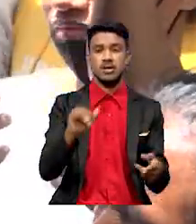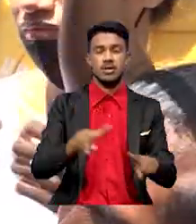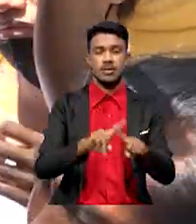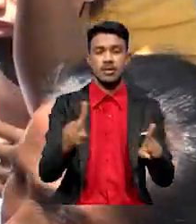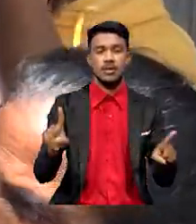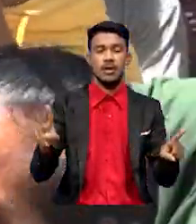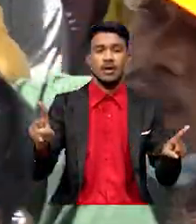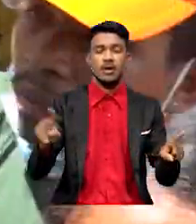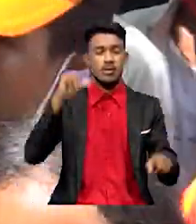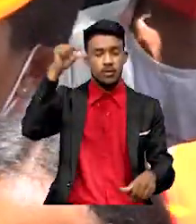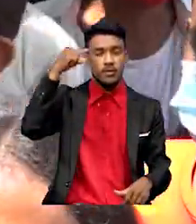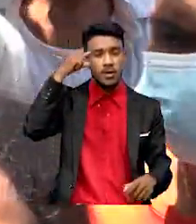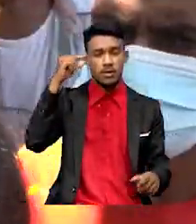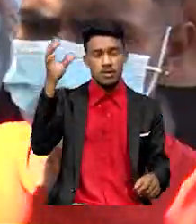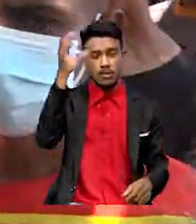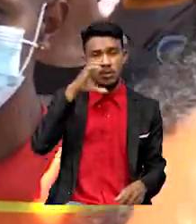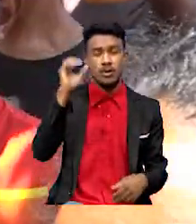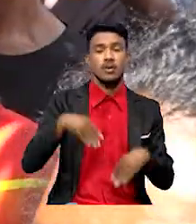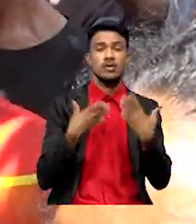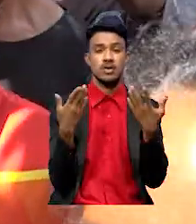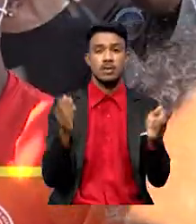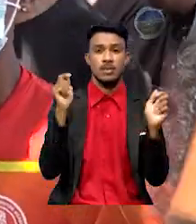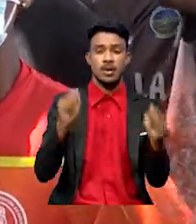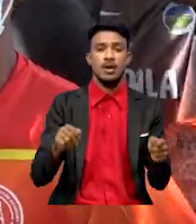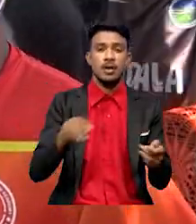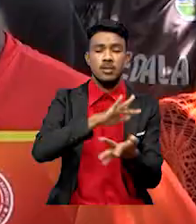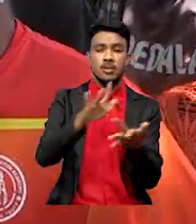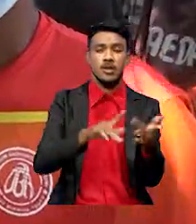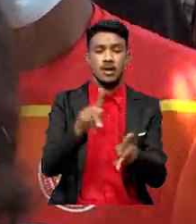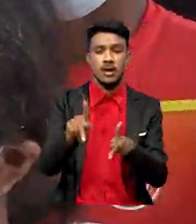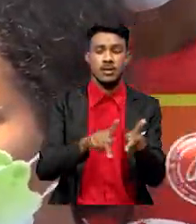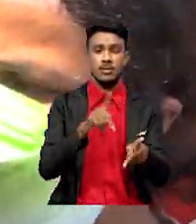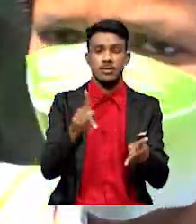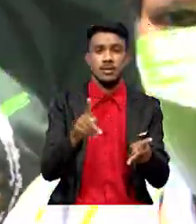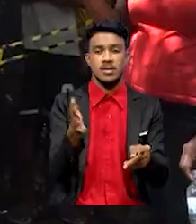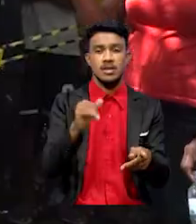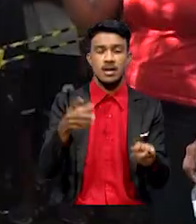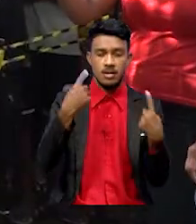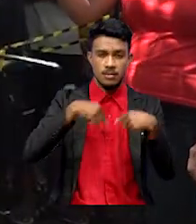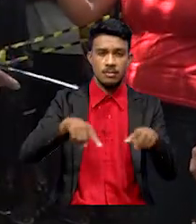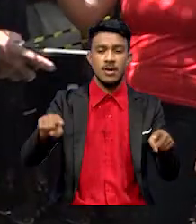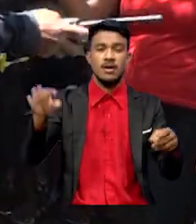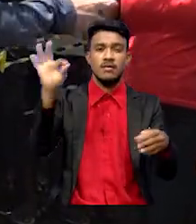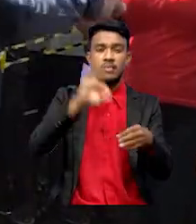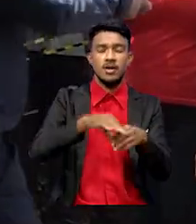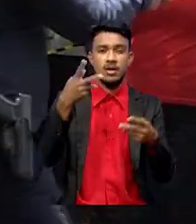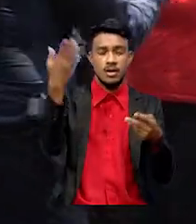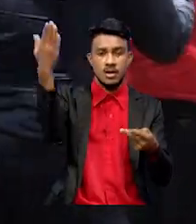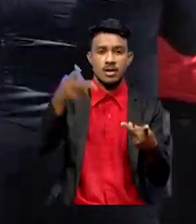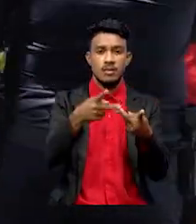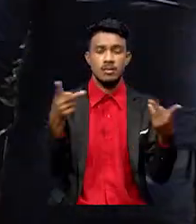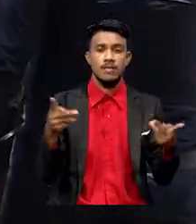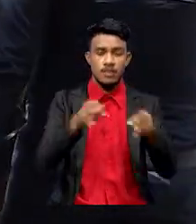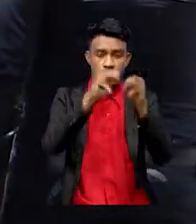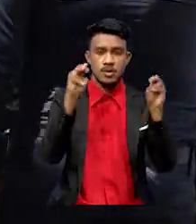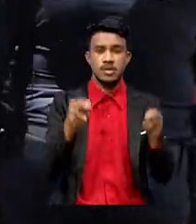B, governo se buca alternativo em sa mobiliza eleitor Sira ba vota e município. Acilino Manuel